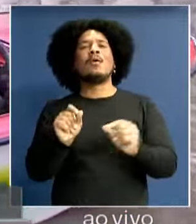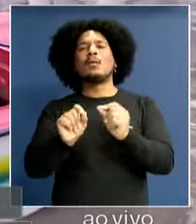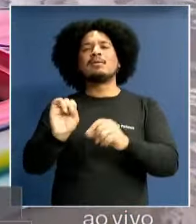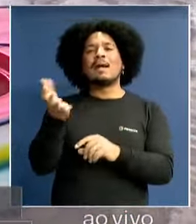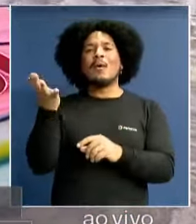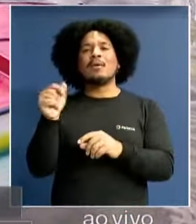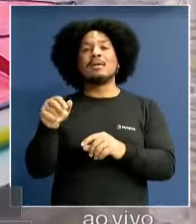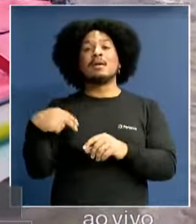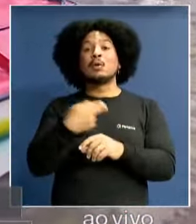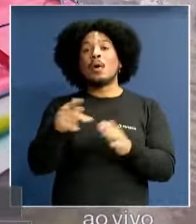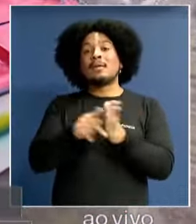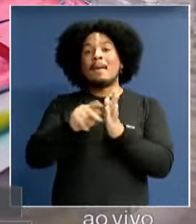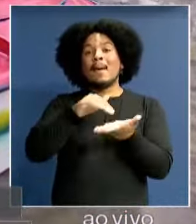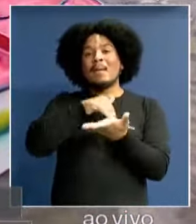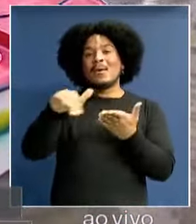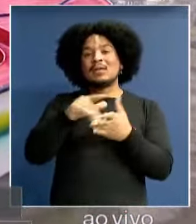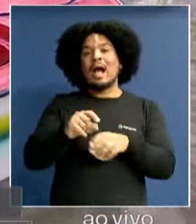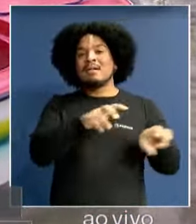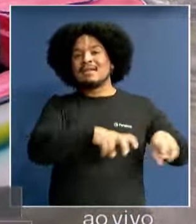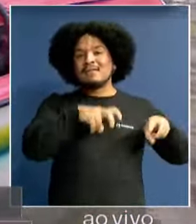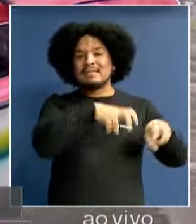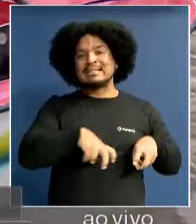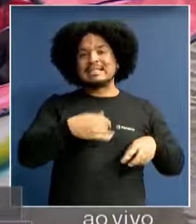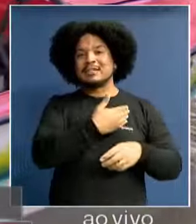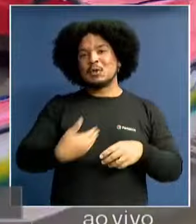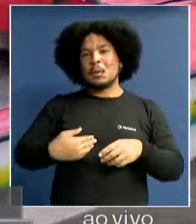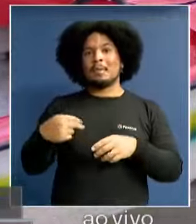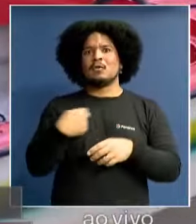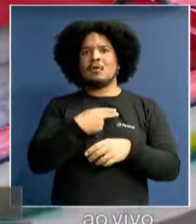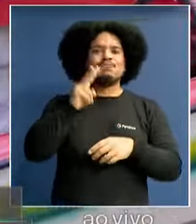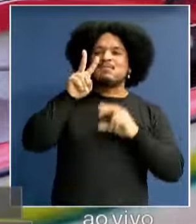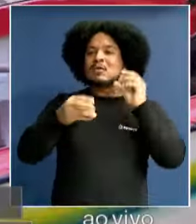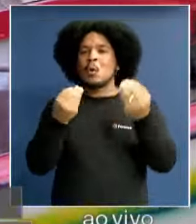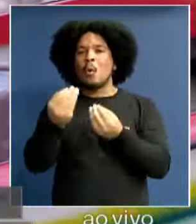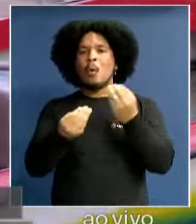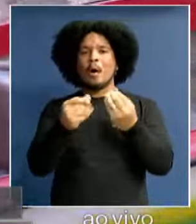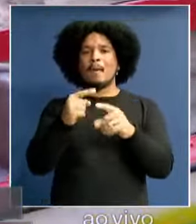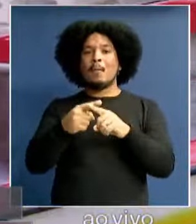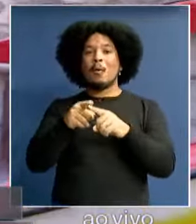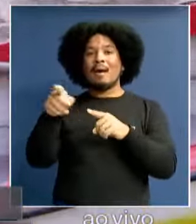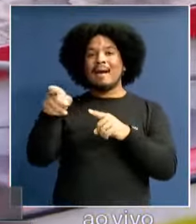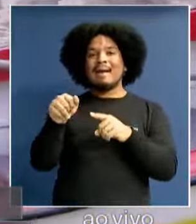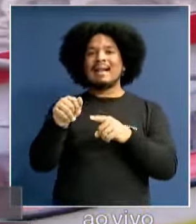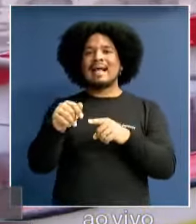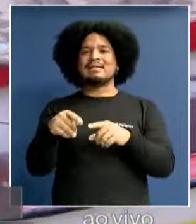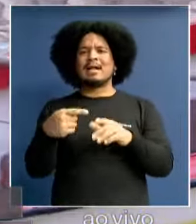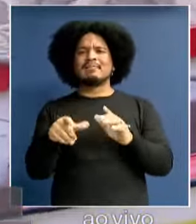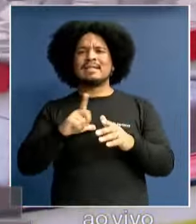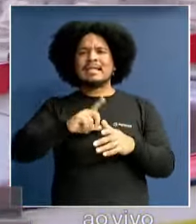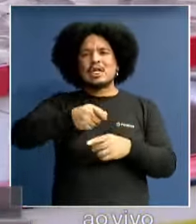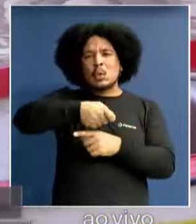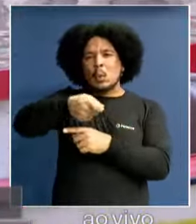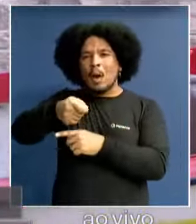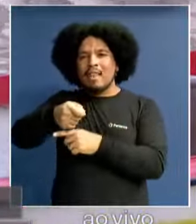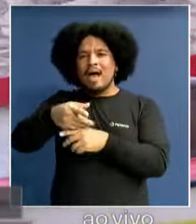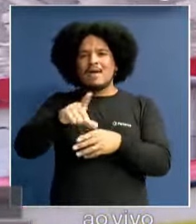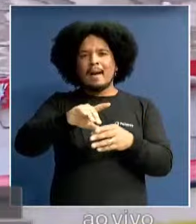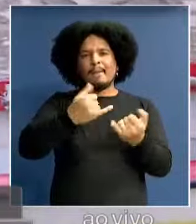está na Secretaria da Fazenda, para ver como é que está a situação lá. Aquele ali era um chaveiro que estava abrindo algumas portas que estavam